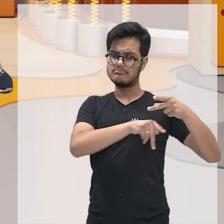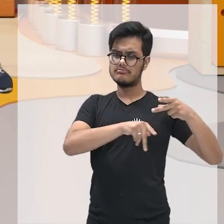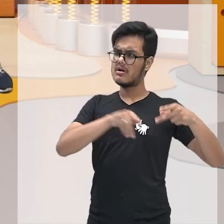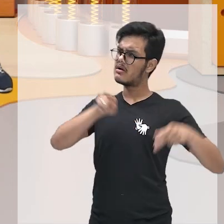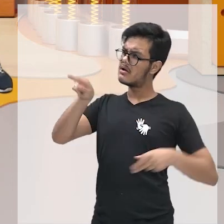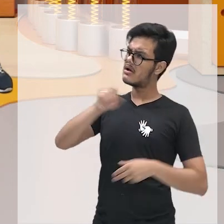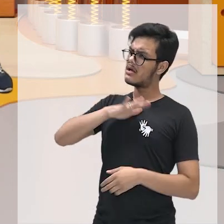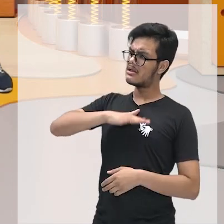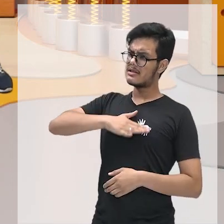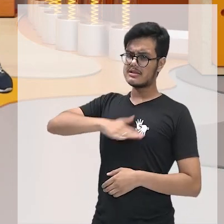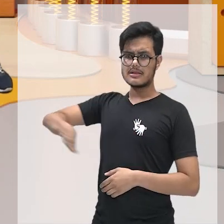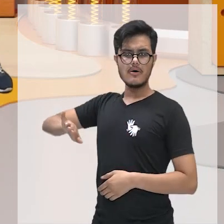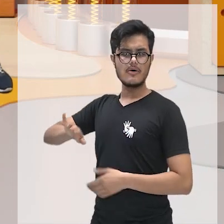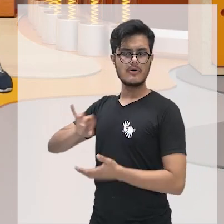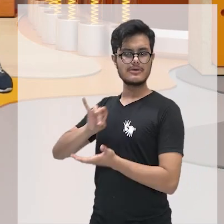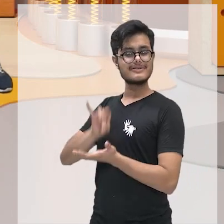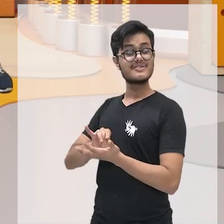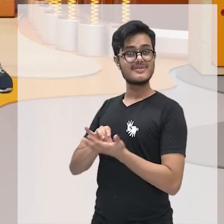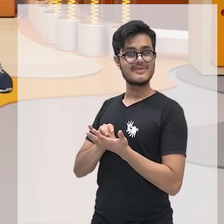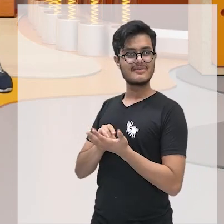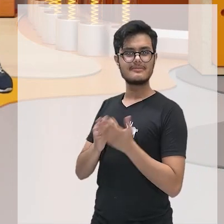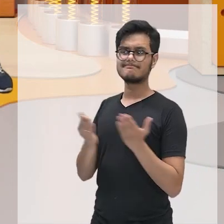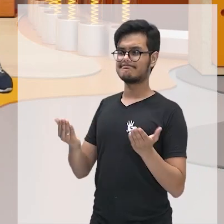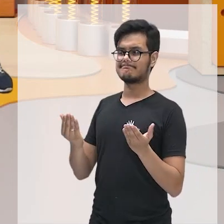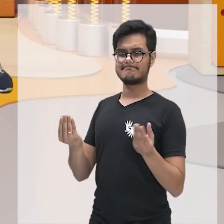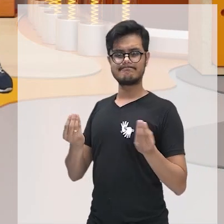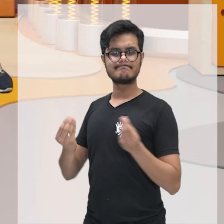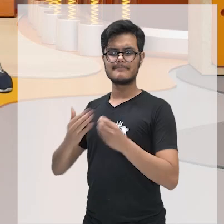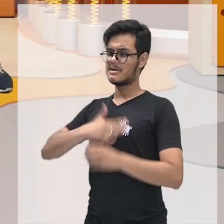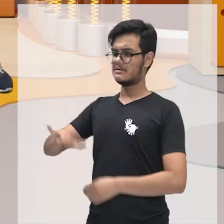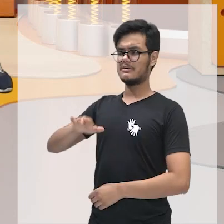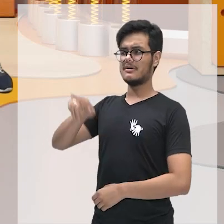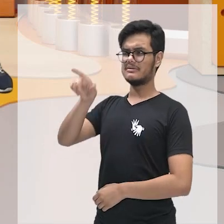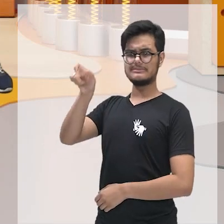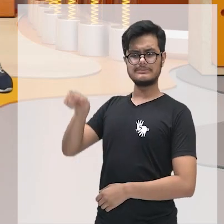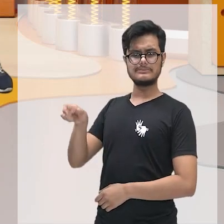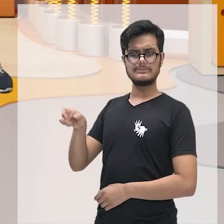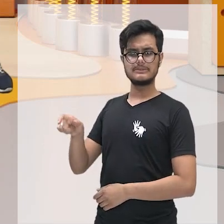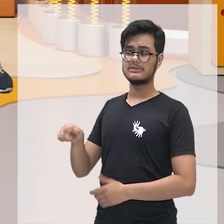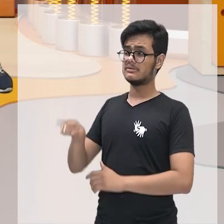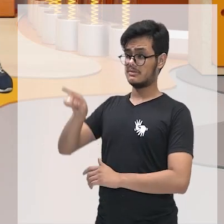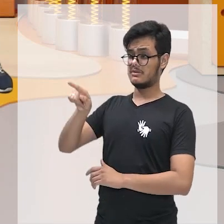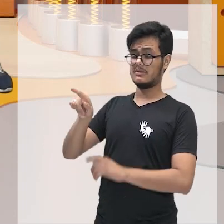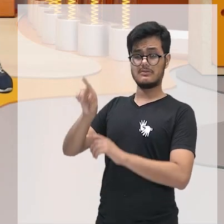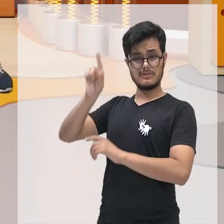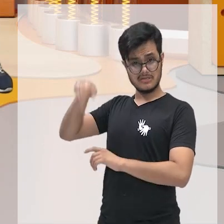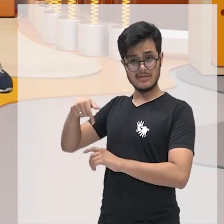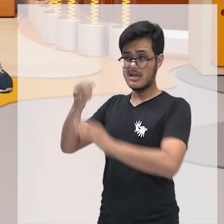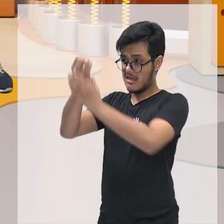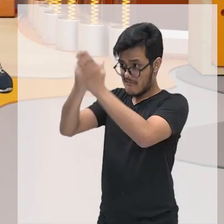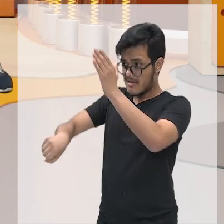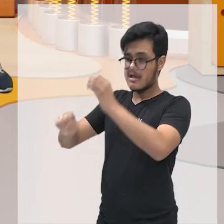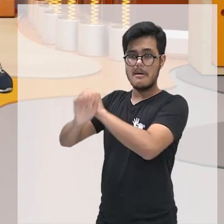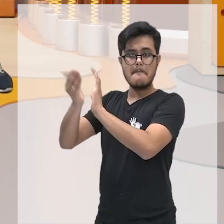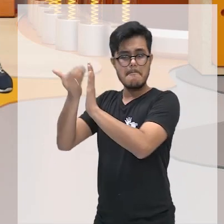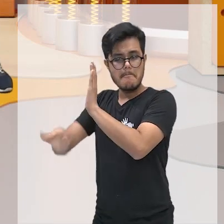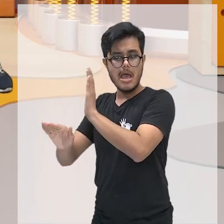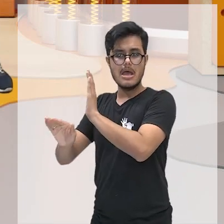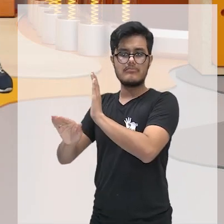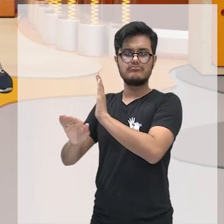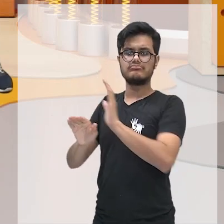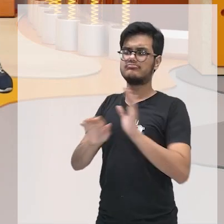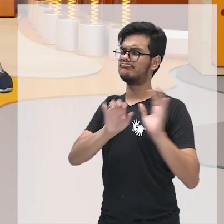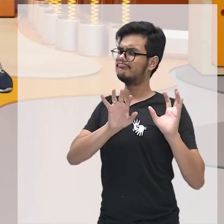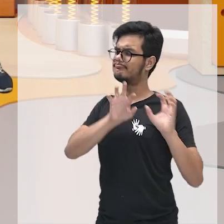de Roma naquele momento naquele contexto não se agradaram do governo dele acabaram se movimentando